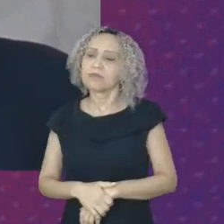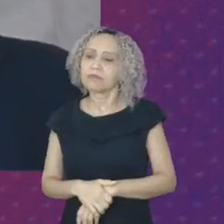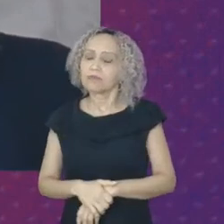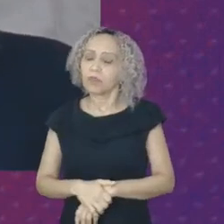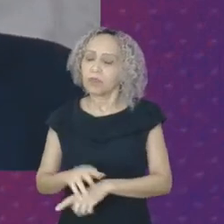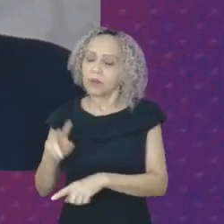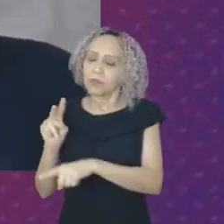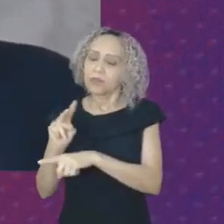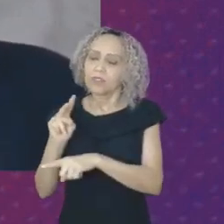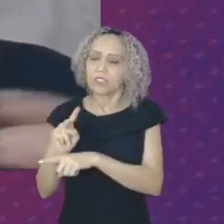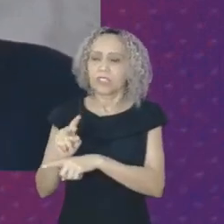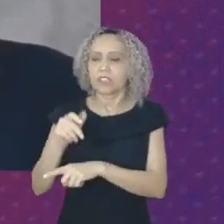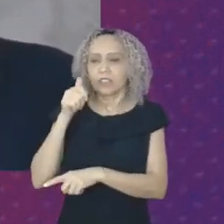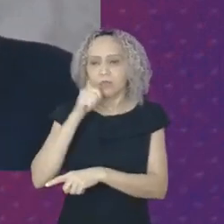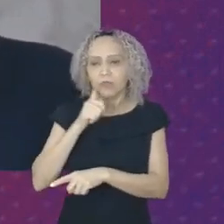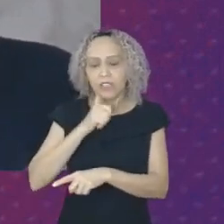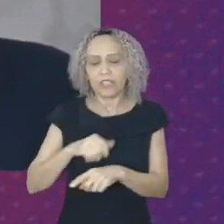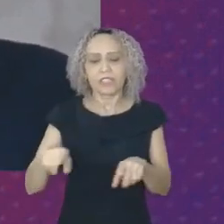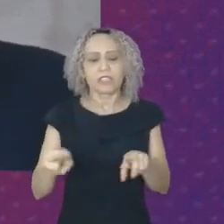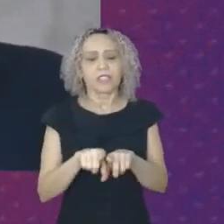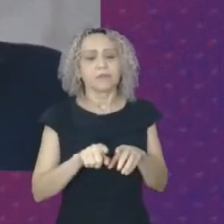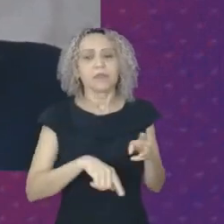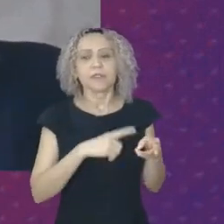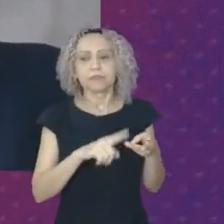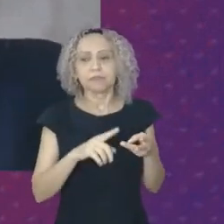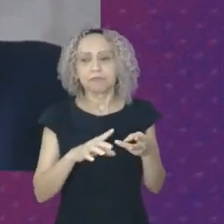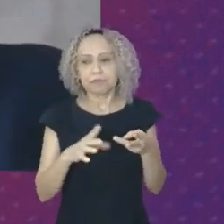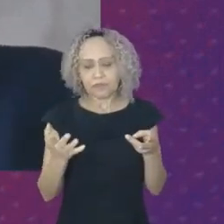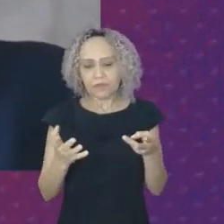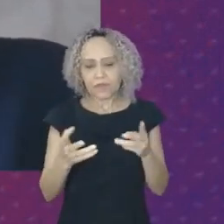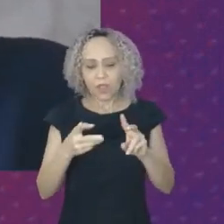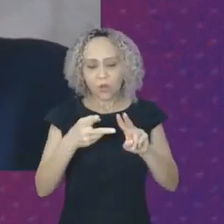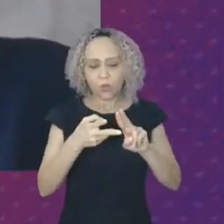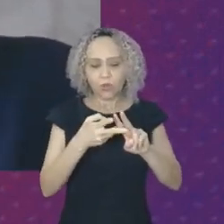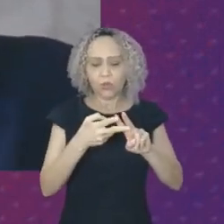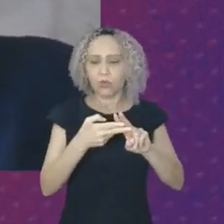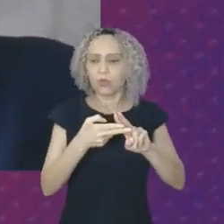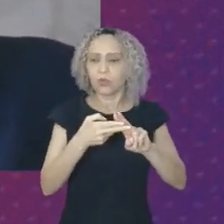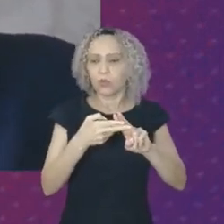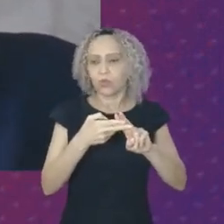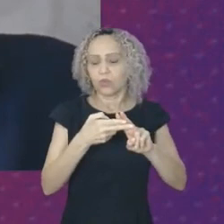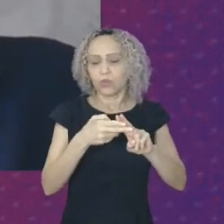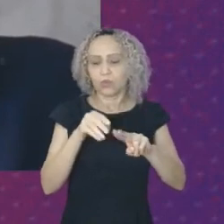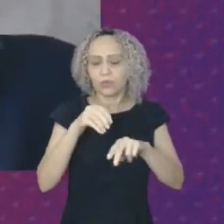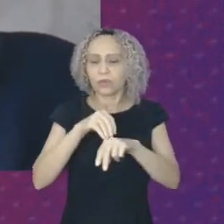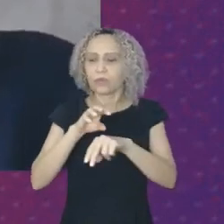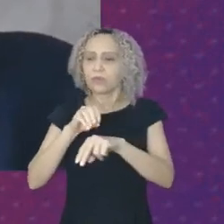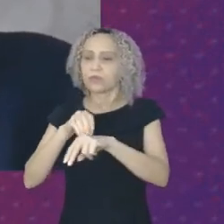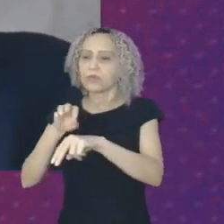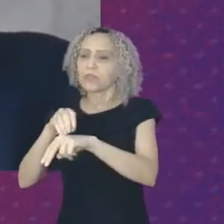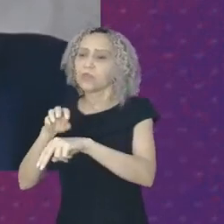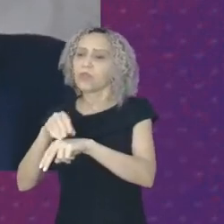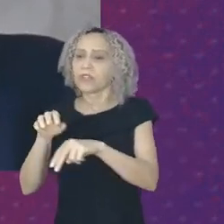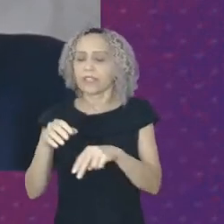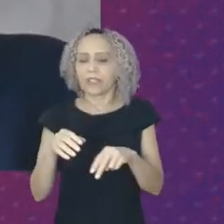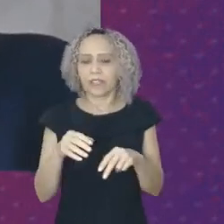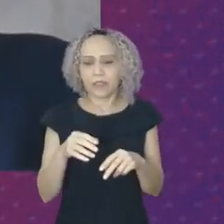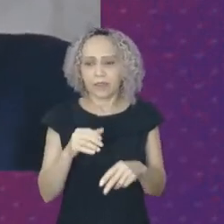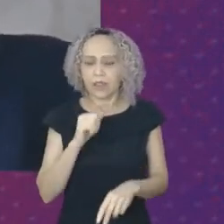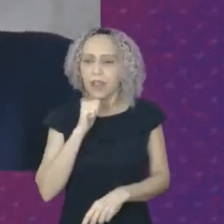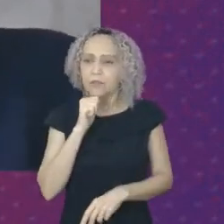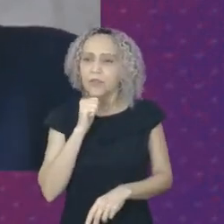dignidade menstrual, então, nos kits do Sistema Único de Saúde serem distribuídos também